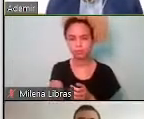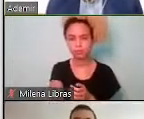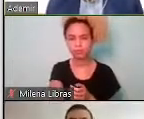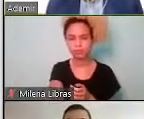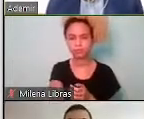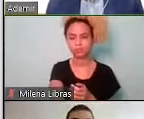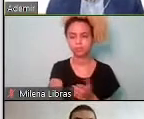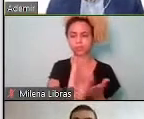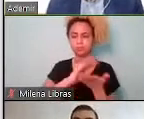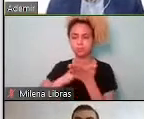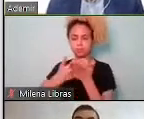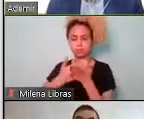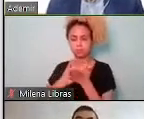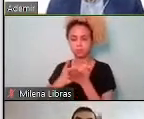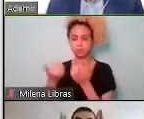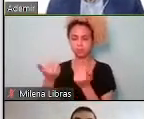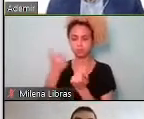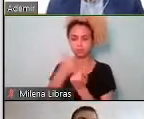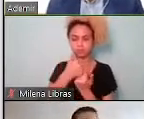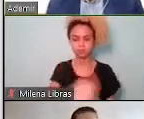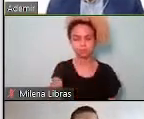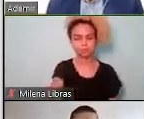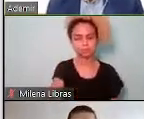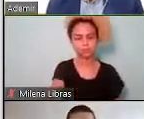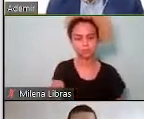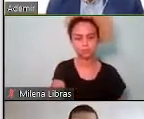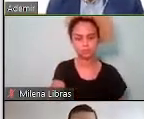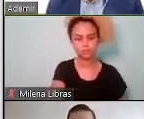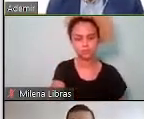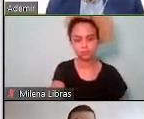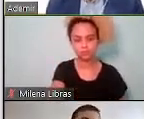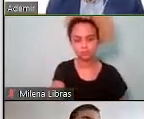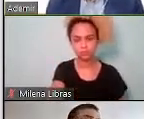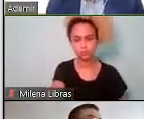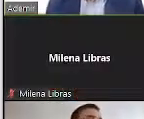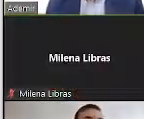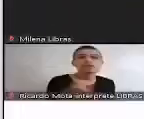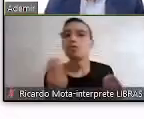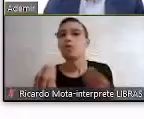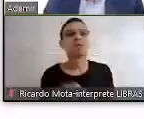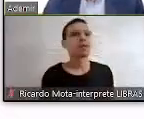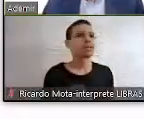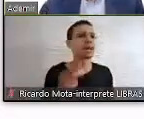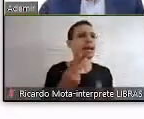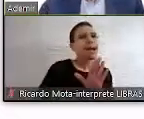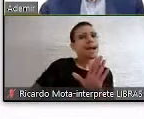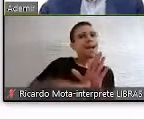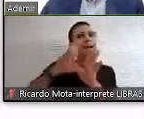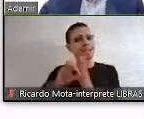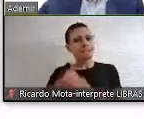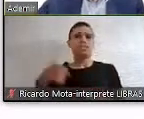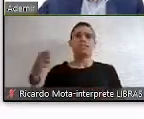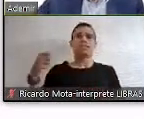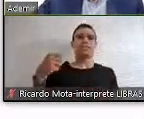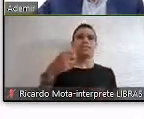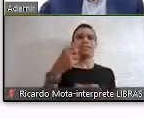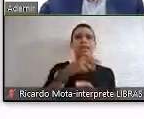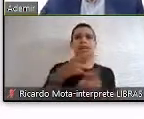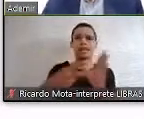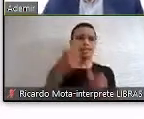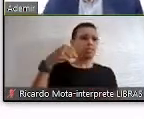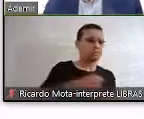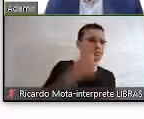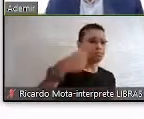predial preventiva antes da corretiva. Na medicina, os médicos,